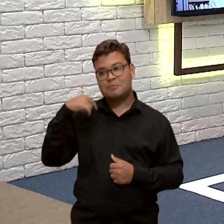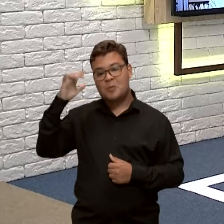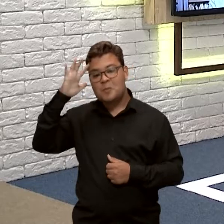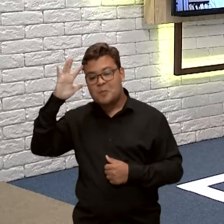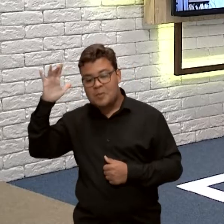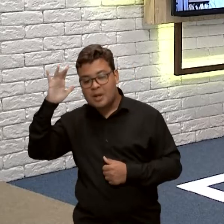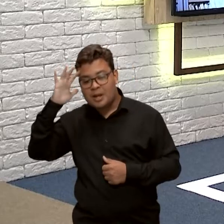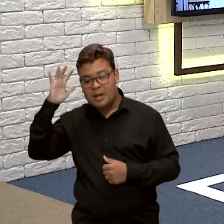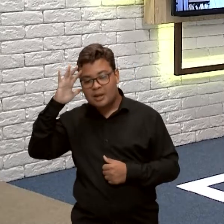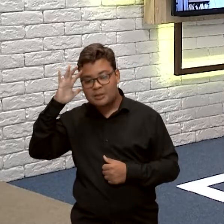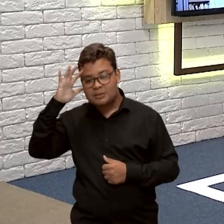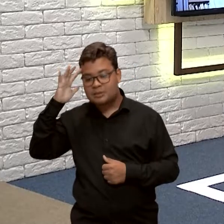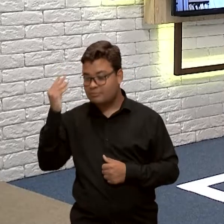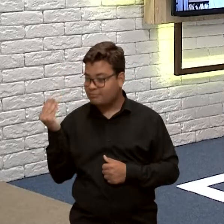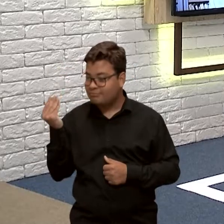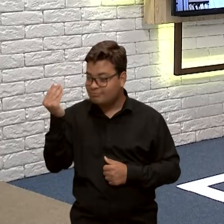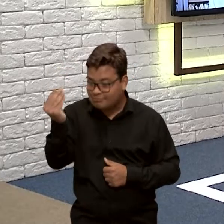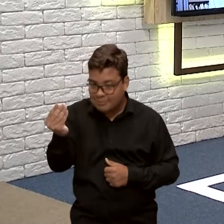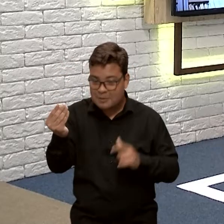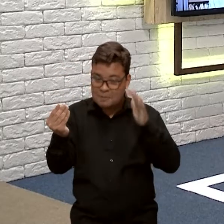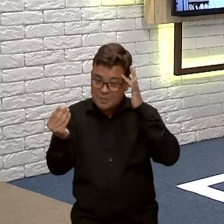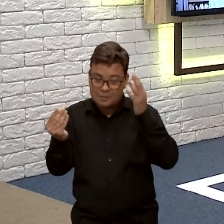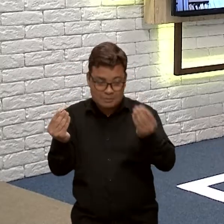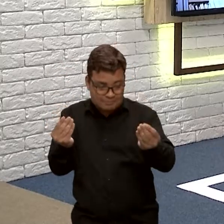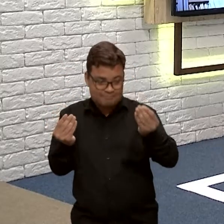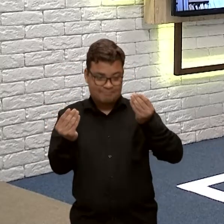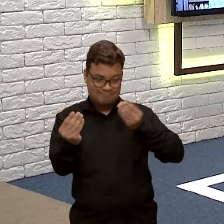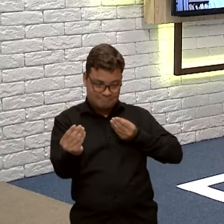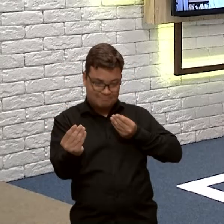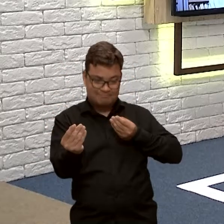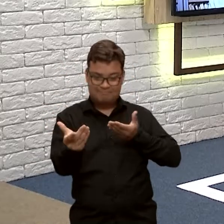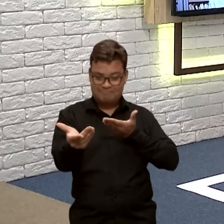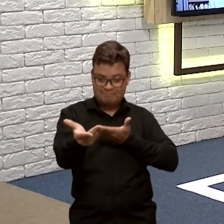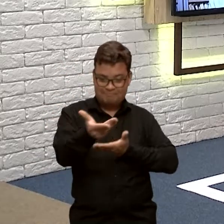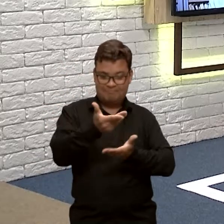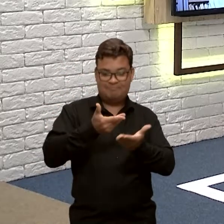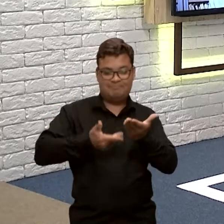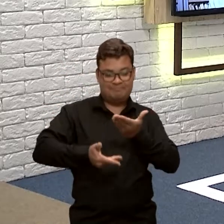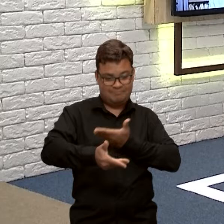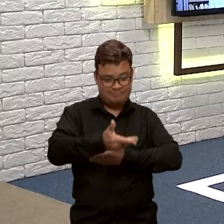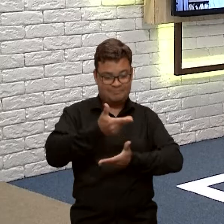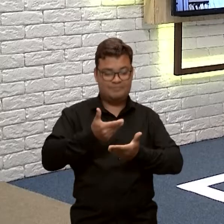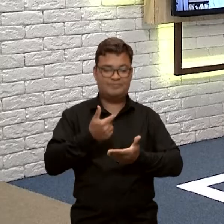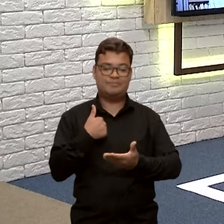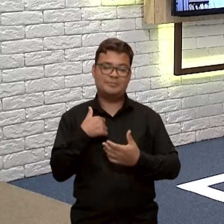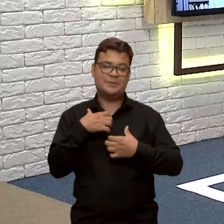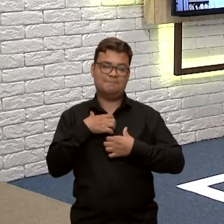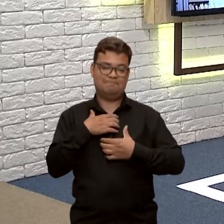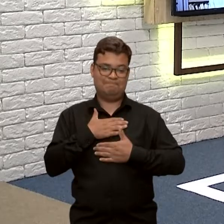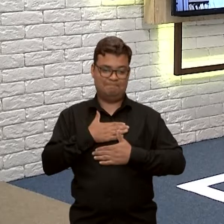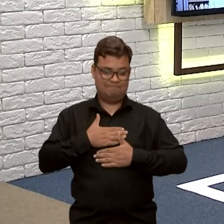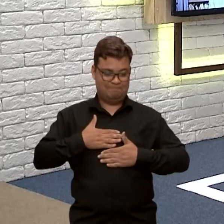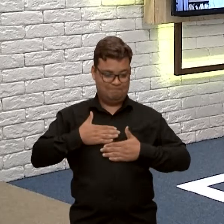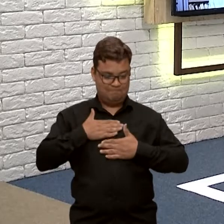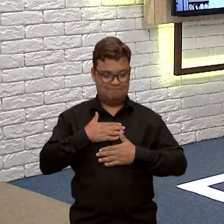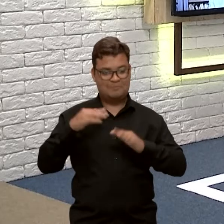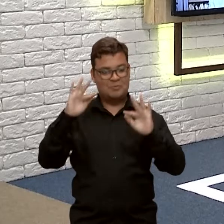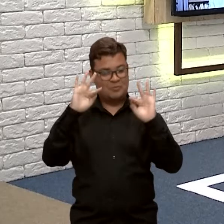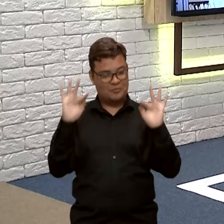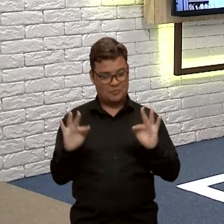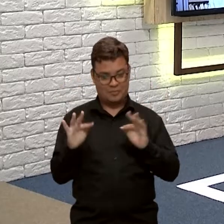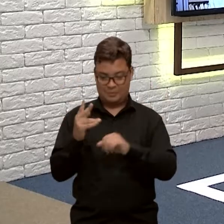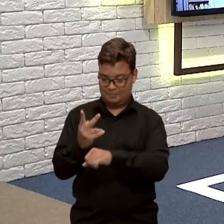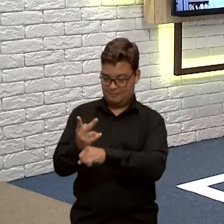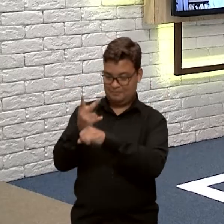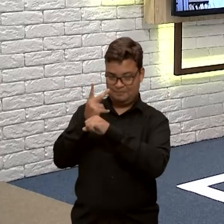ideias e recebe a dos outros, né? Então, eu sou muito grato e muito feliz de ter recebido esse prêmio.